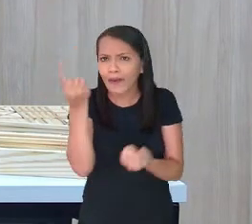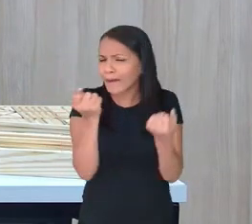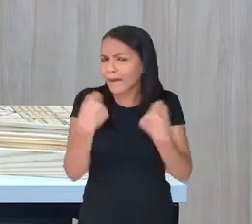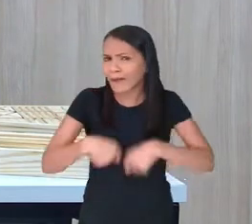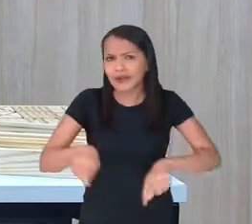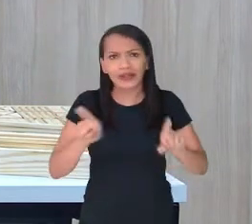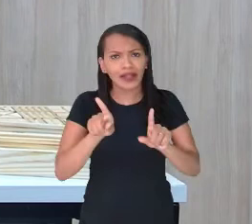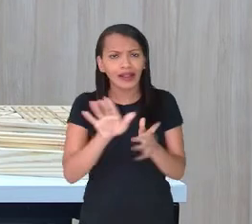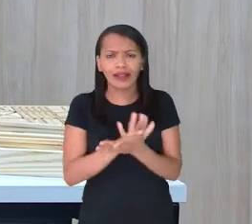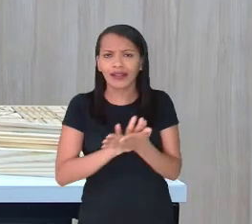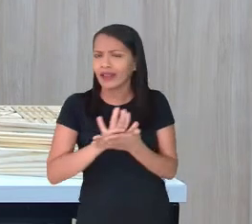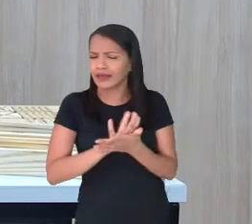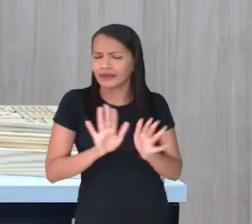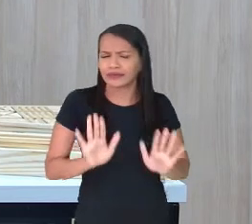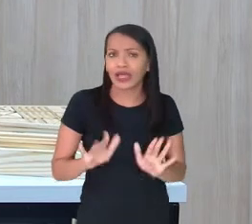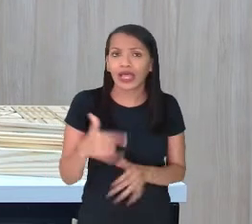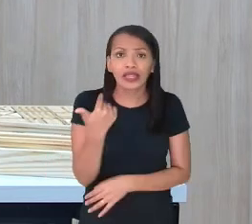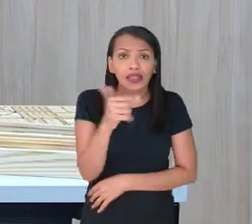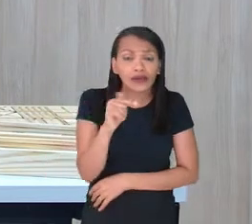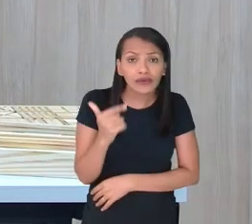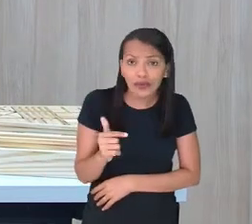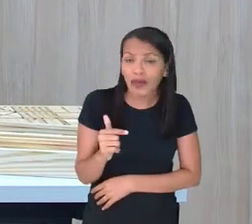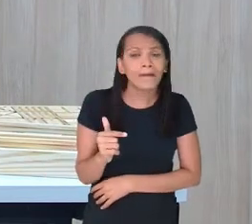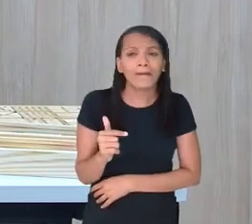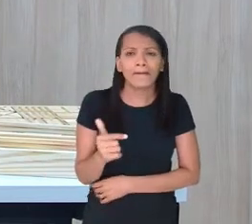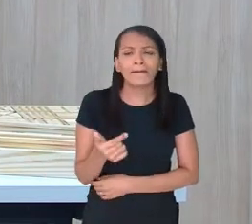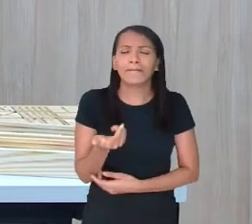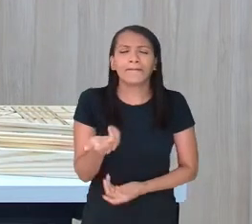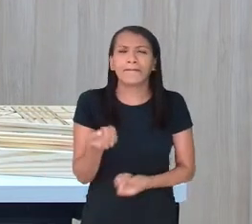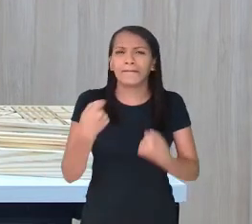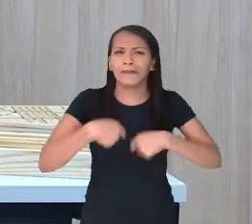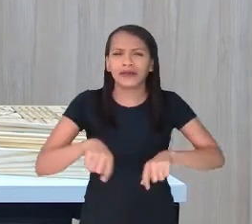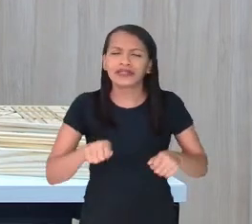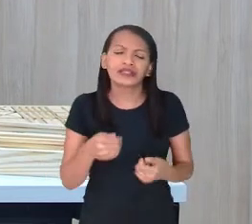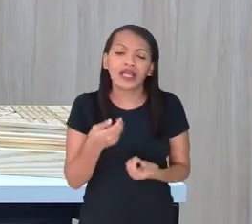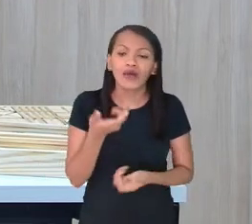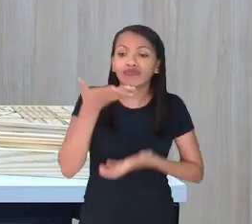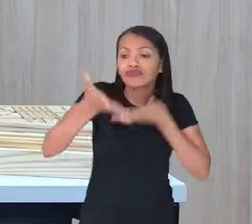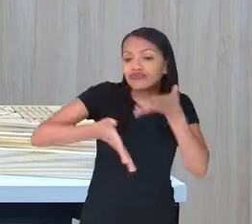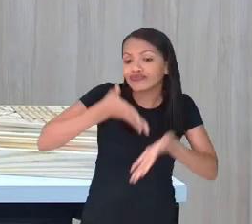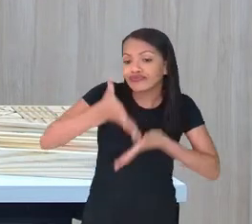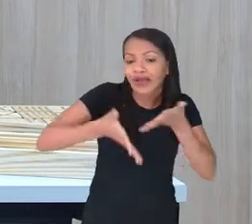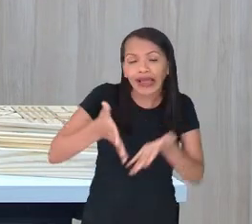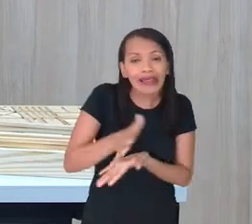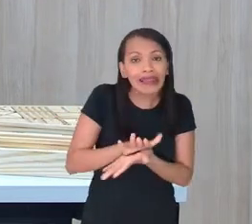nada. A gente não precisa abrir a boca com aquele estudante,